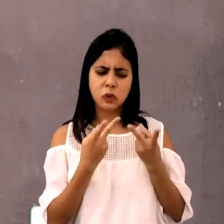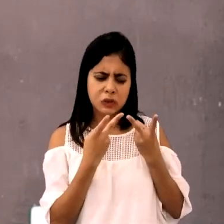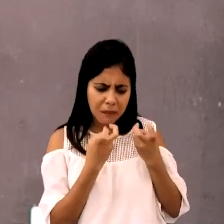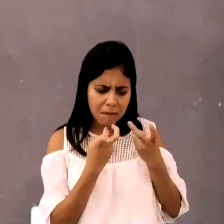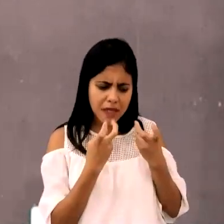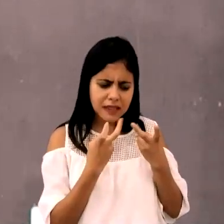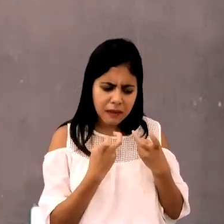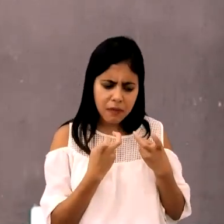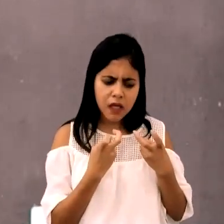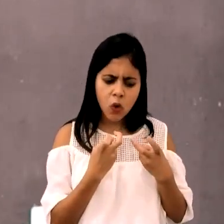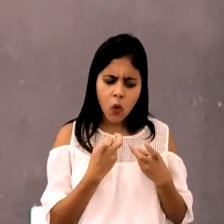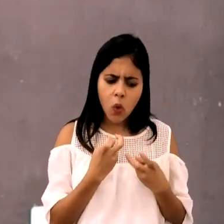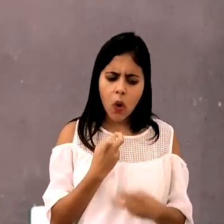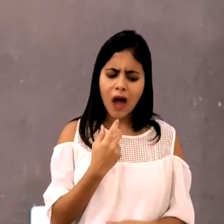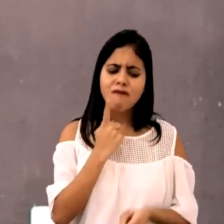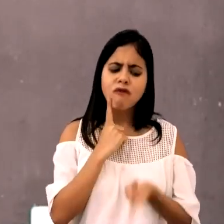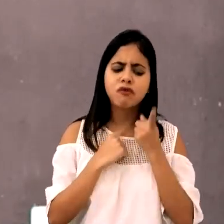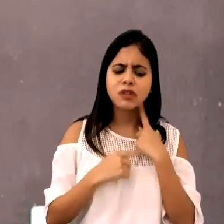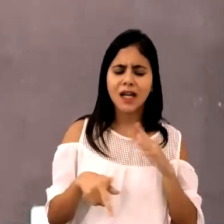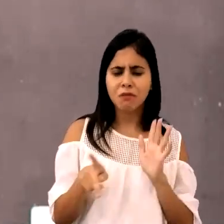personagem descrito aqui por Deus,